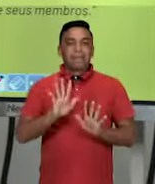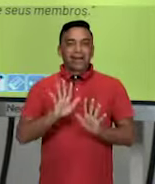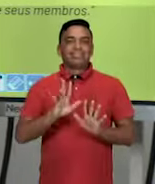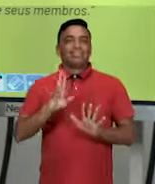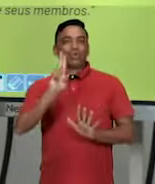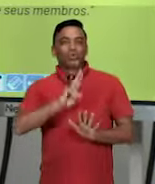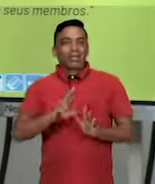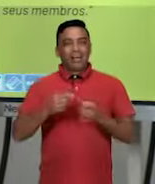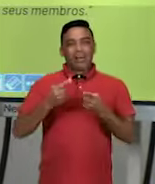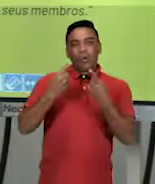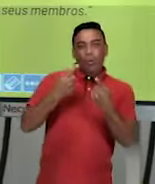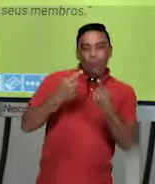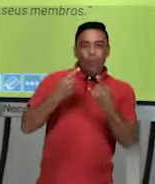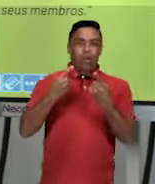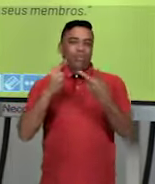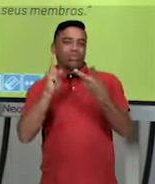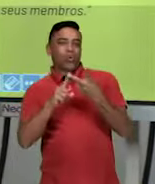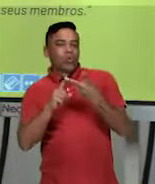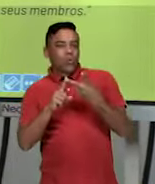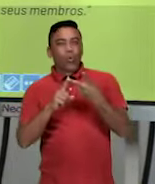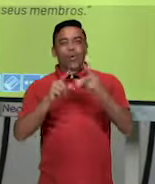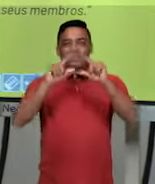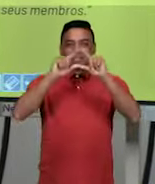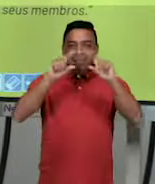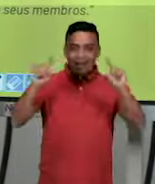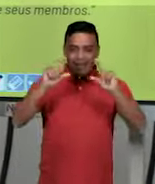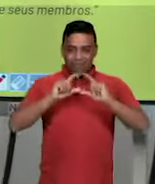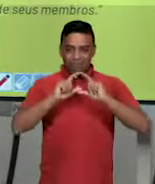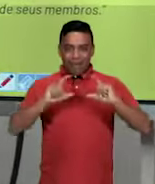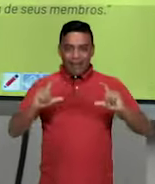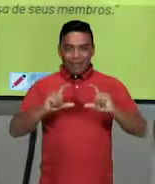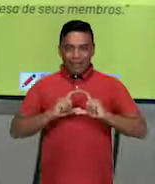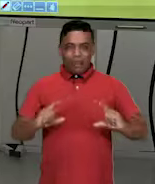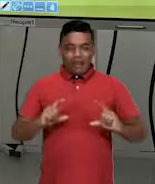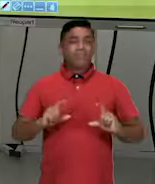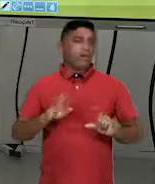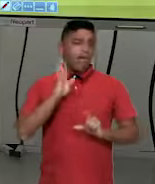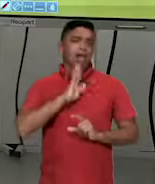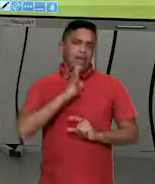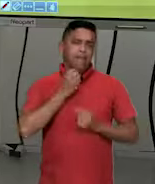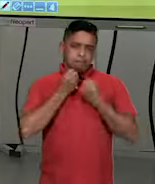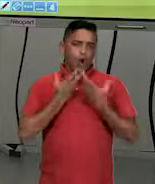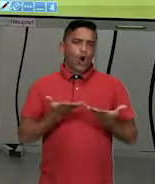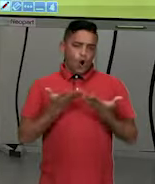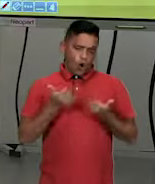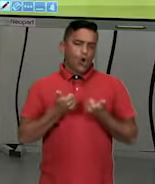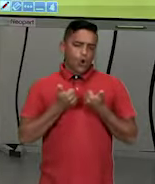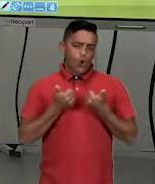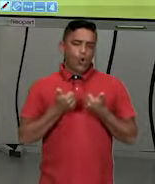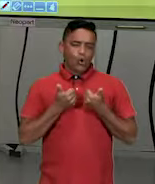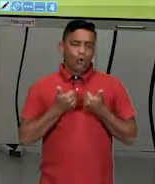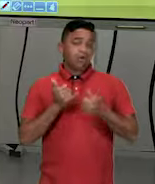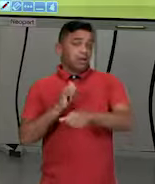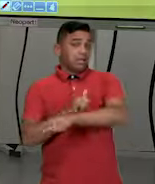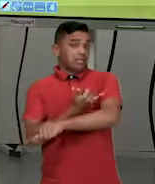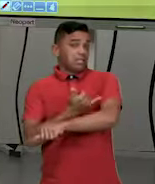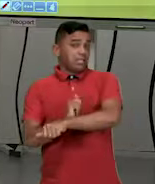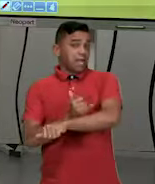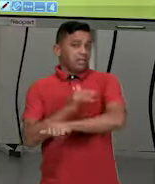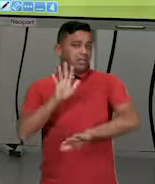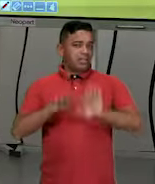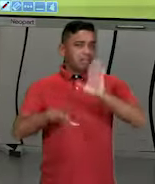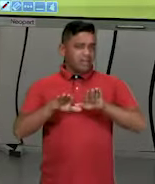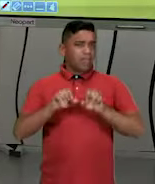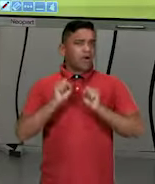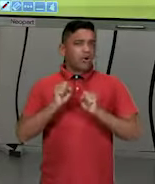1, 2 por parágrafo é algo legal, tá bom? Dependendo da estratégia, até 3 dá para